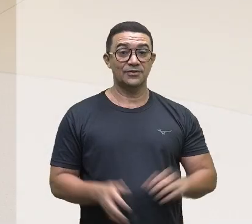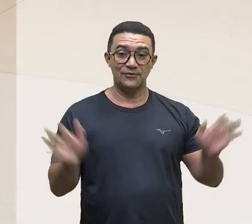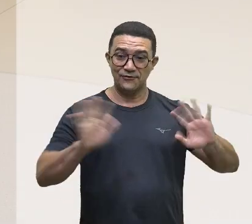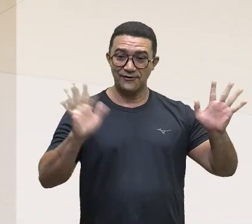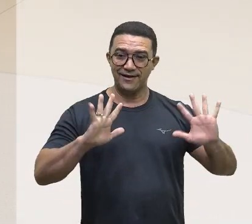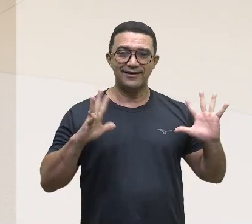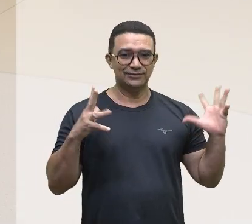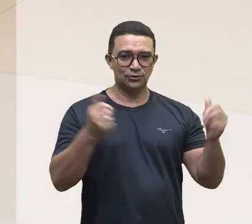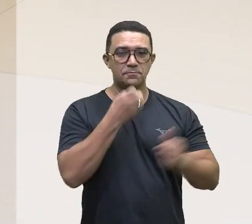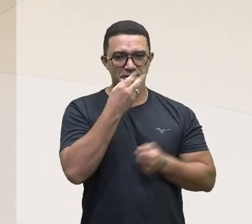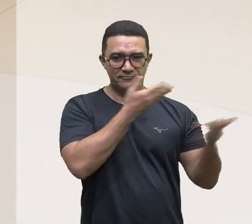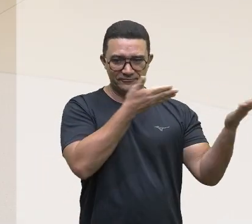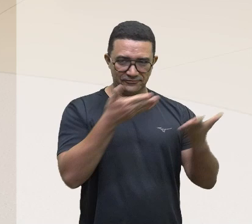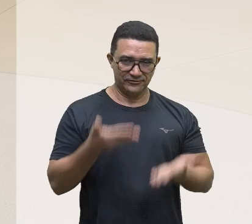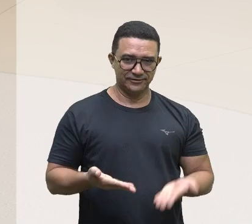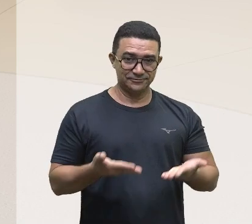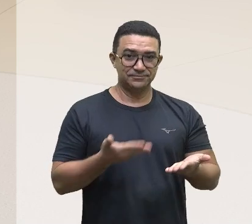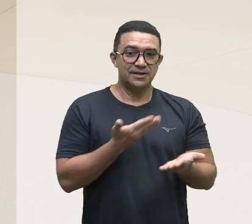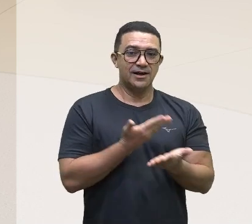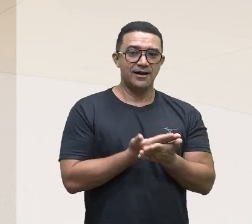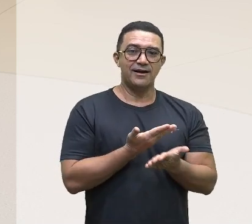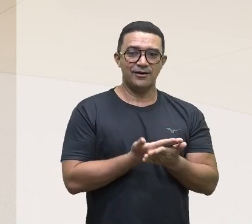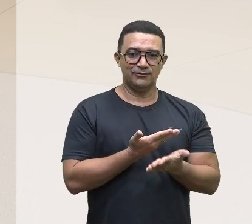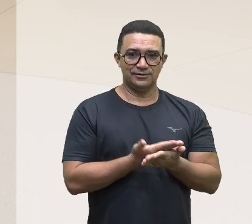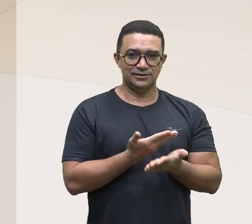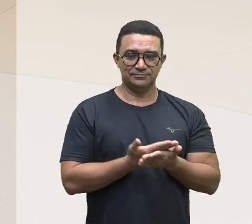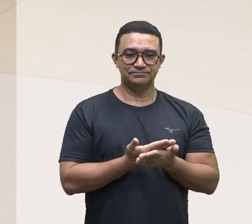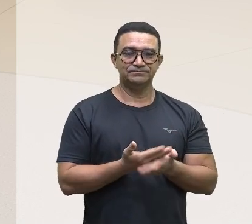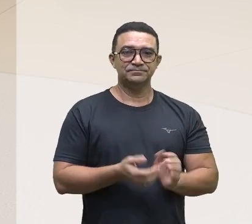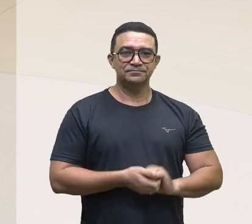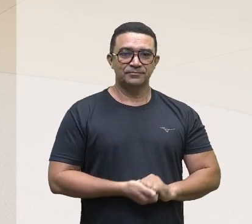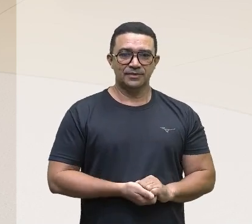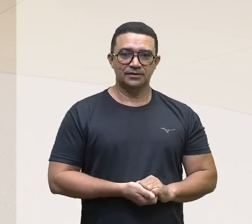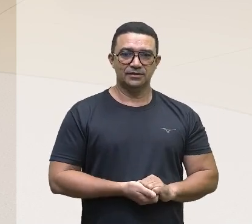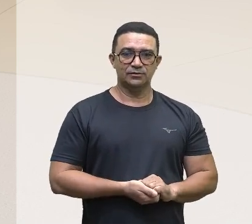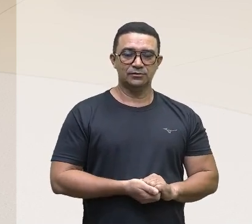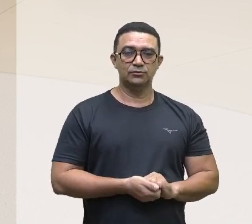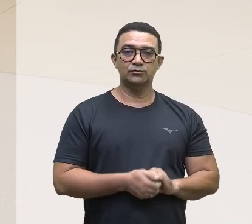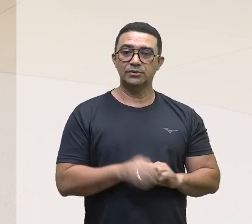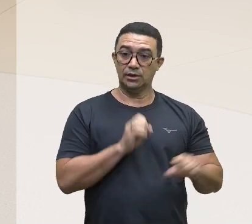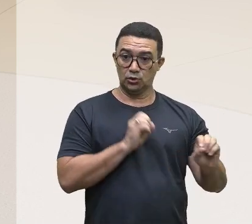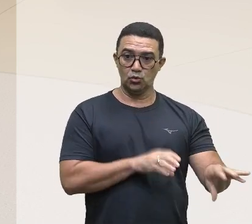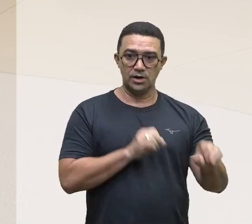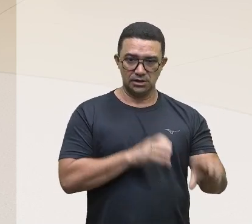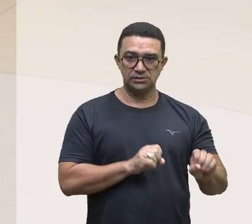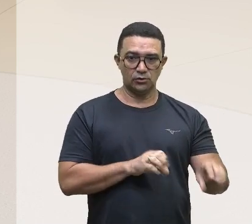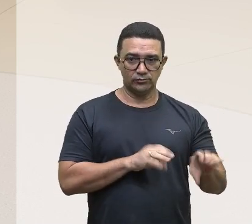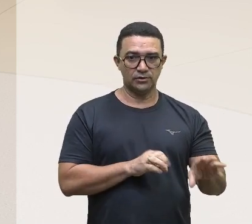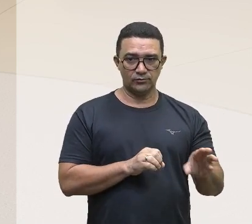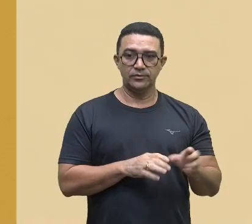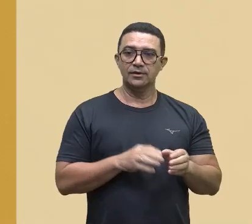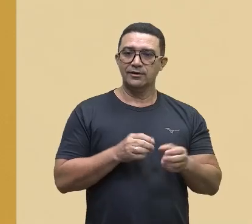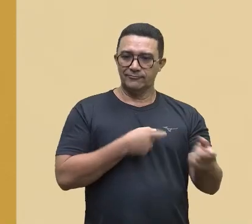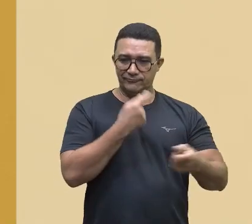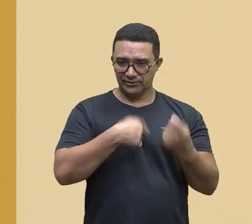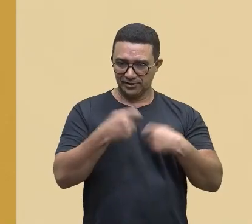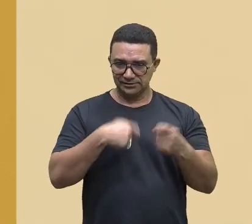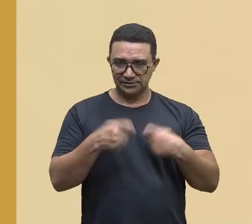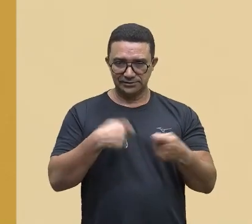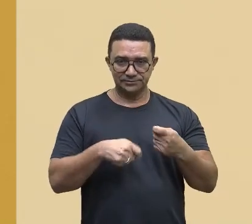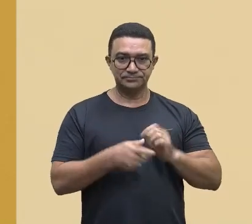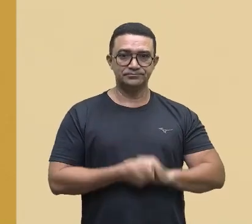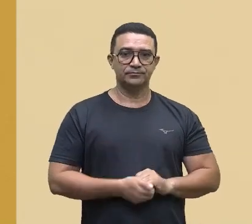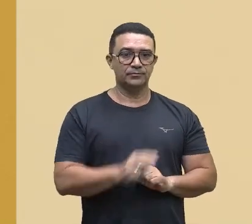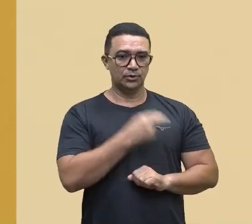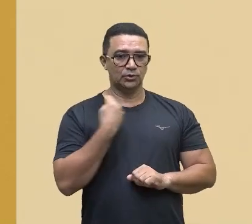Olá a todos, sejam bem-vindos à nossa unidade curricular comum Educação Financeira, Fiscal e Empreendedora. Eu